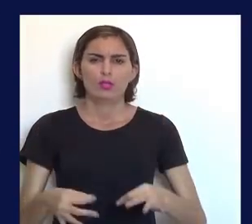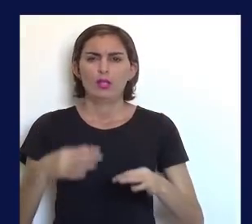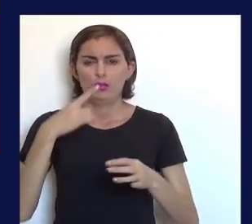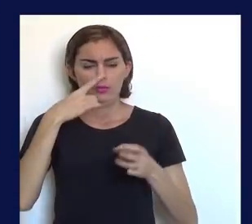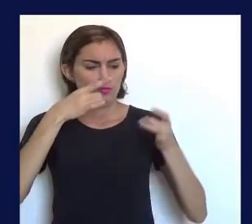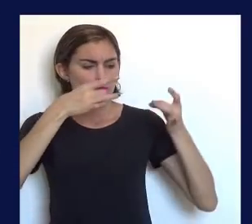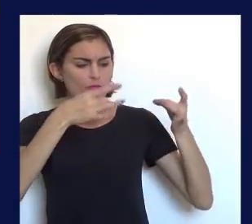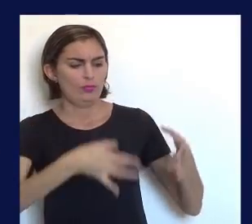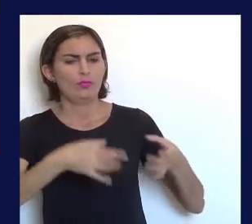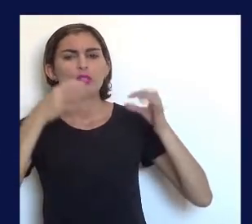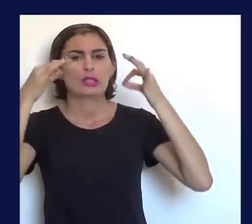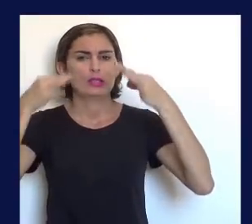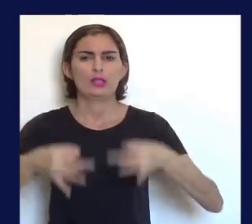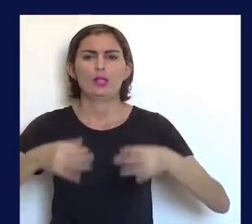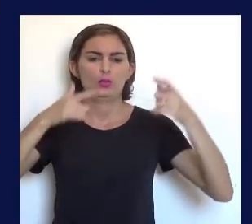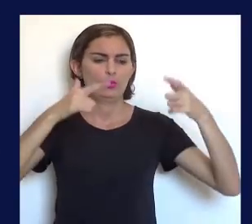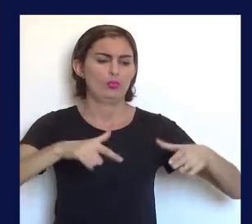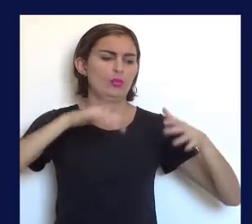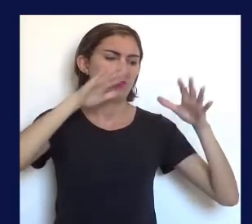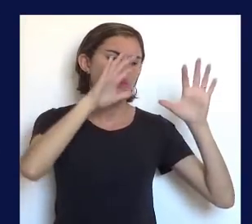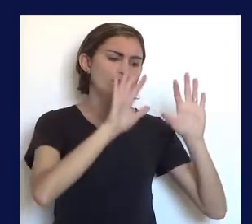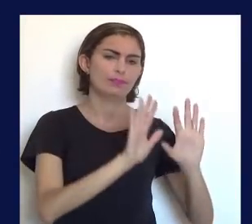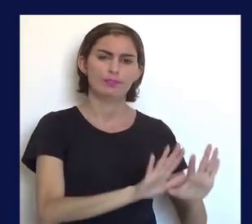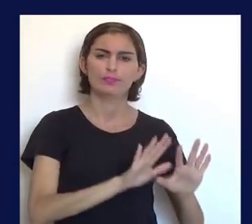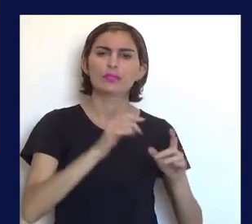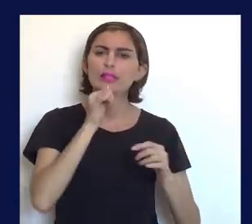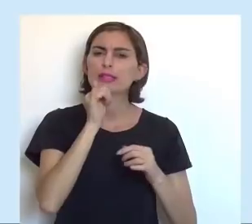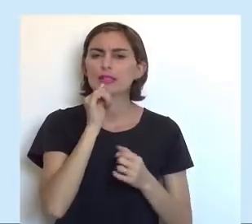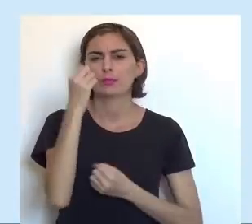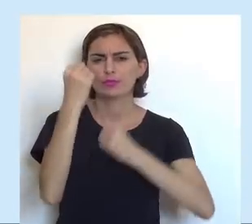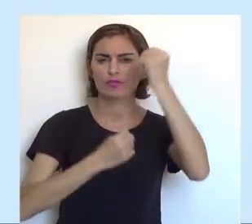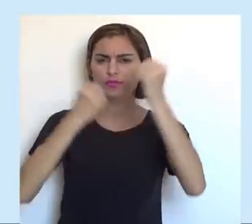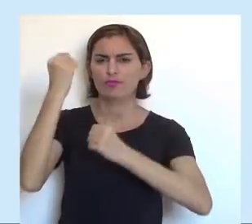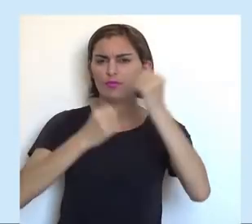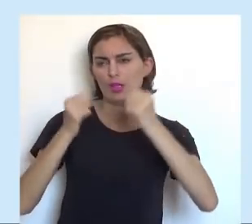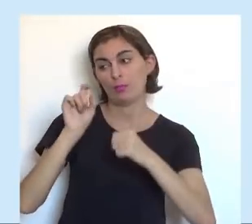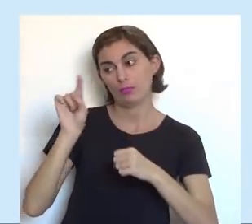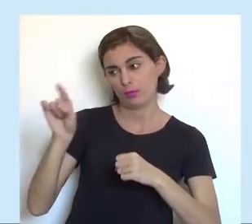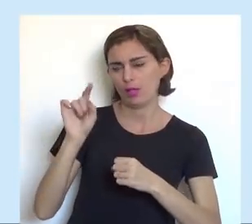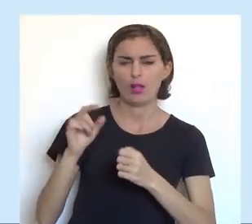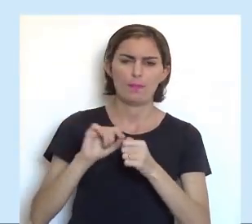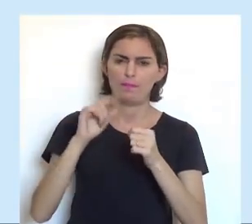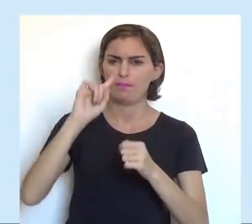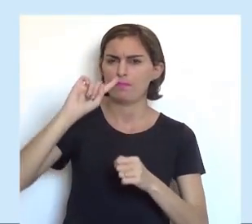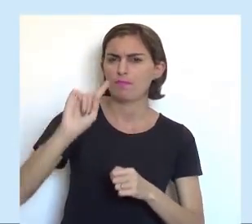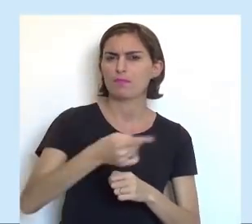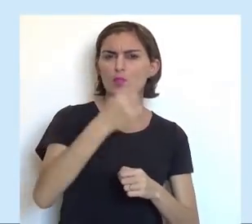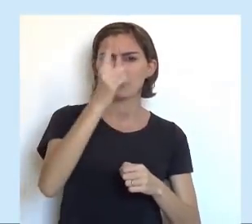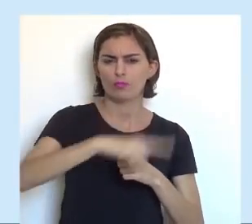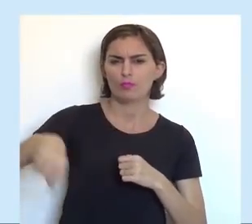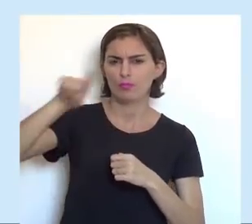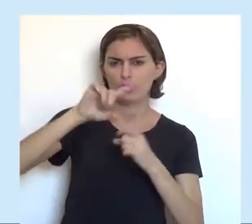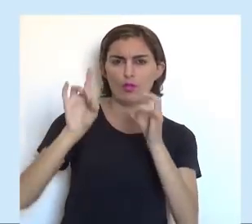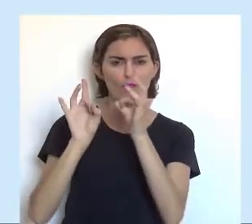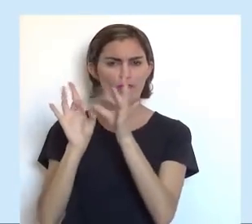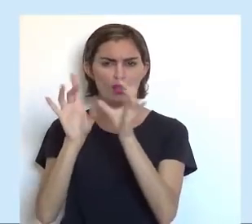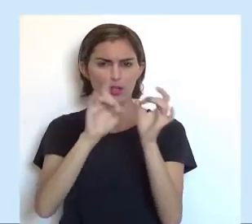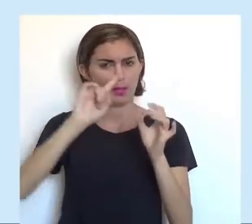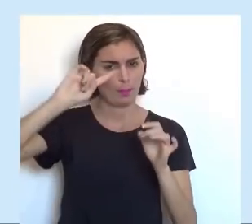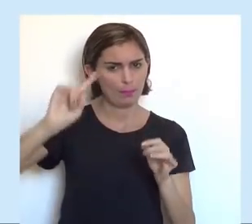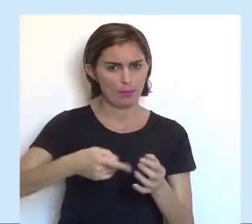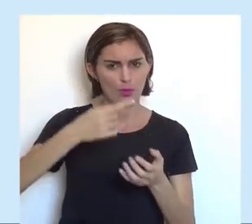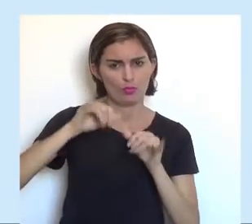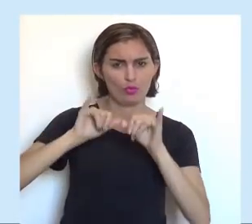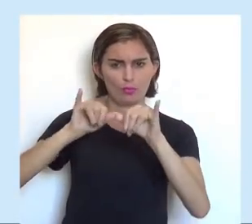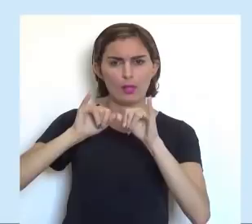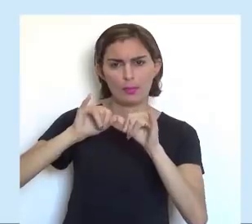adequada. Está na sua tela. Então, como assim, Flávio? Se uma fábrica X fabricar 1000 pneus e vender 1000 pneus